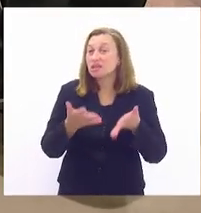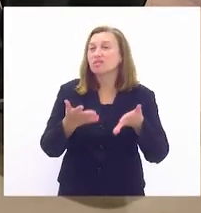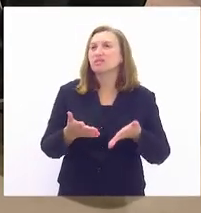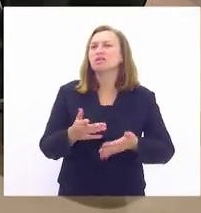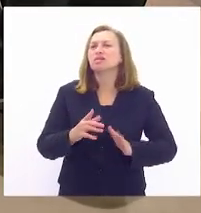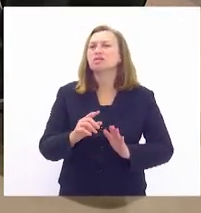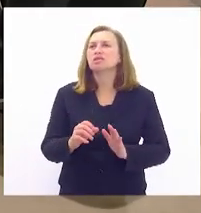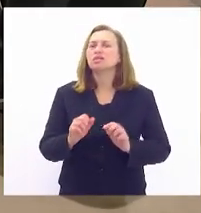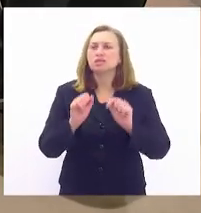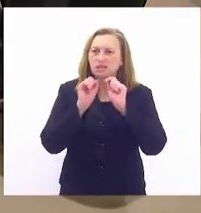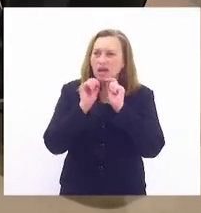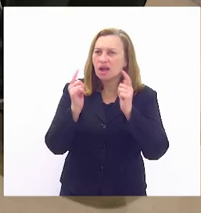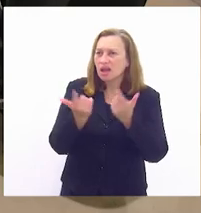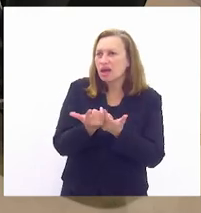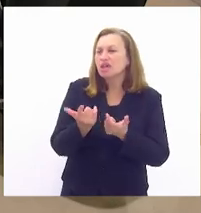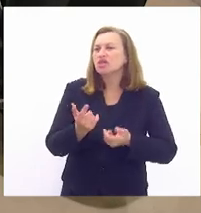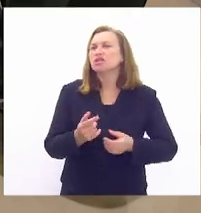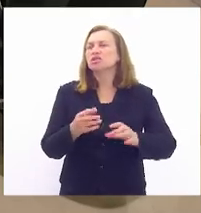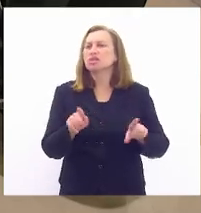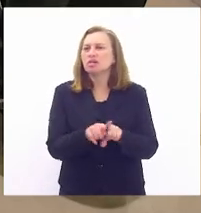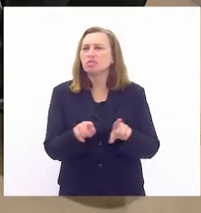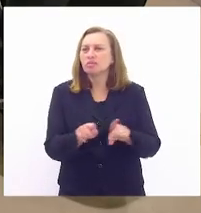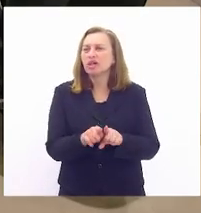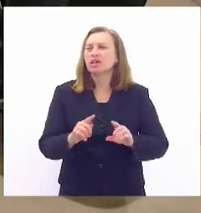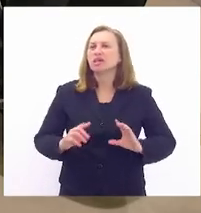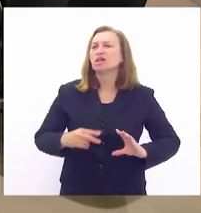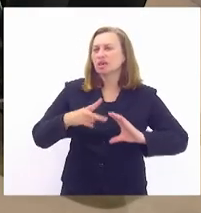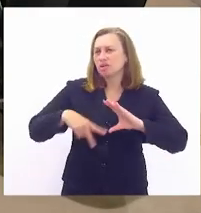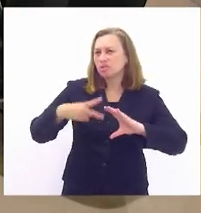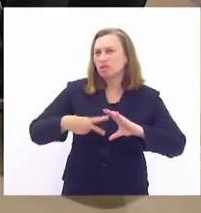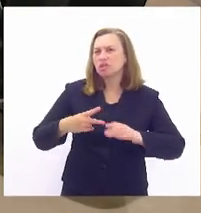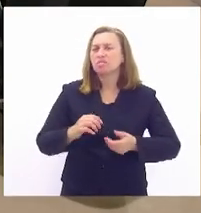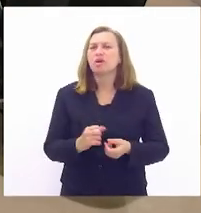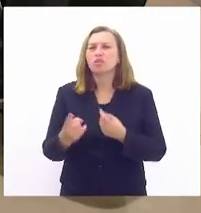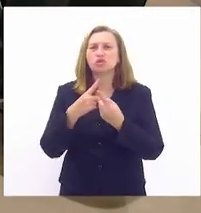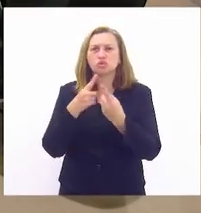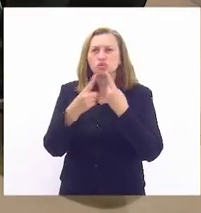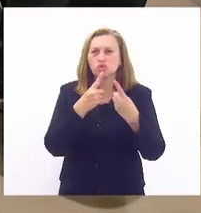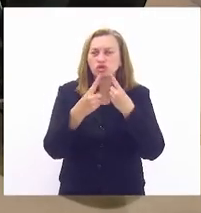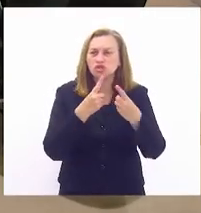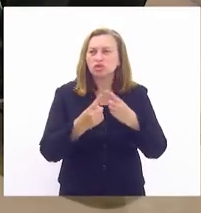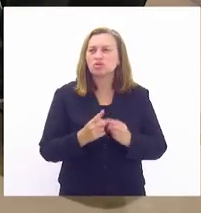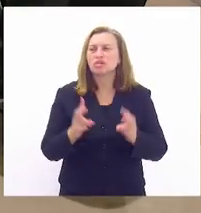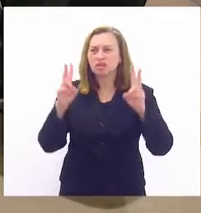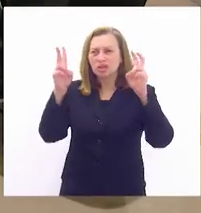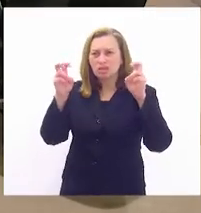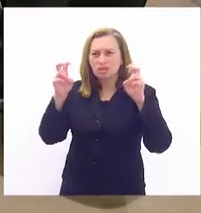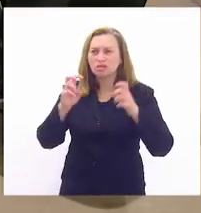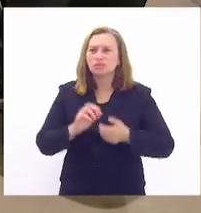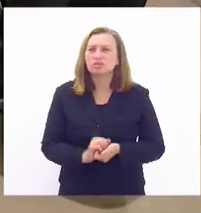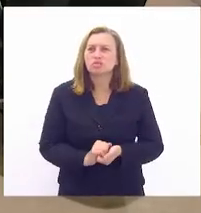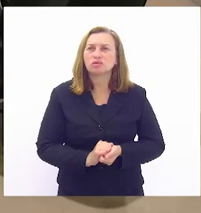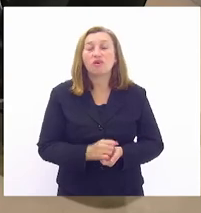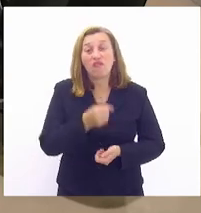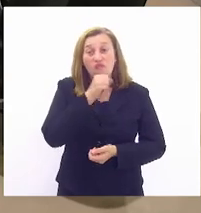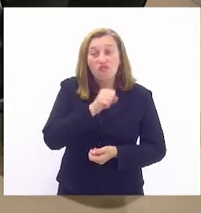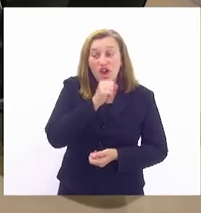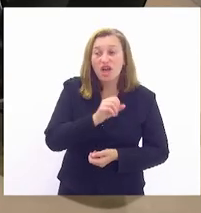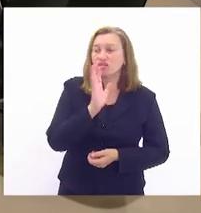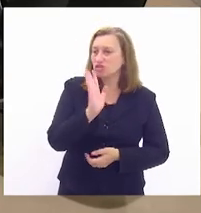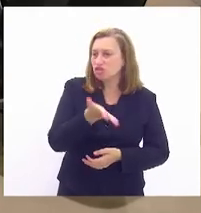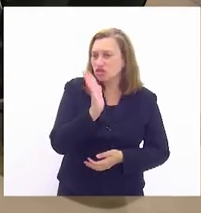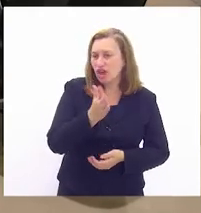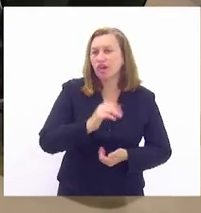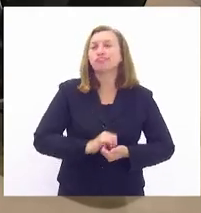Legislativo Estadual e Municipal de estar aqui todos debatendo esse tema que é antigo, né, e bastante